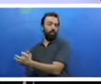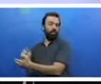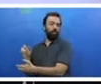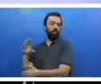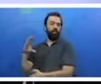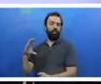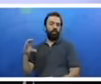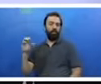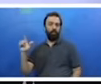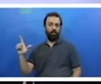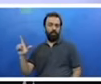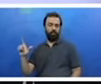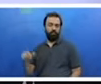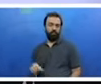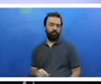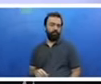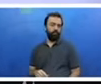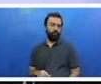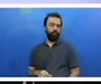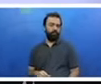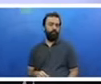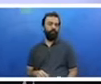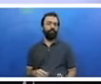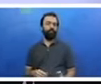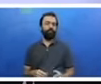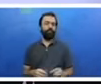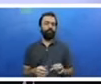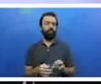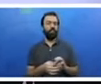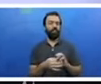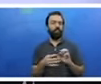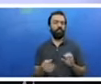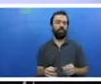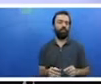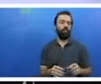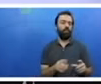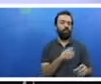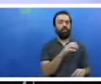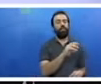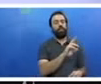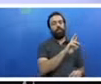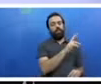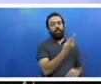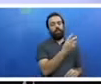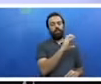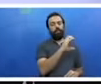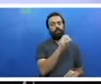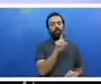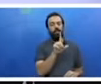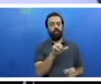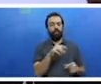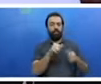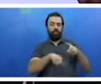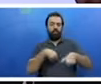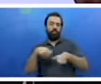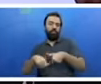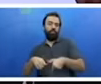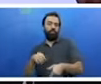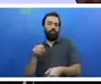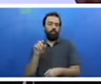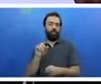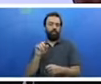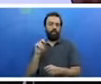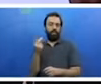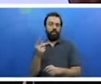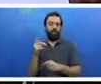adicionado na água e como que ele ficou? Ele se dissociou, liberou um elétron, ficou H+, Cl-. Aqui nós temos um